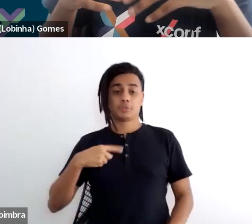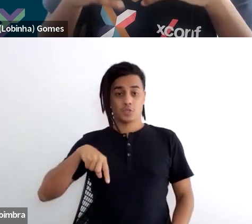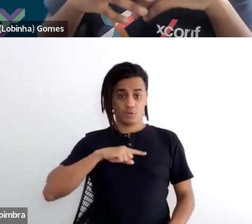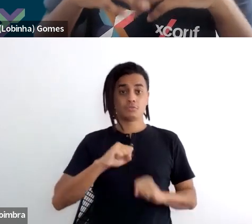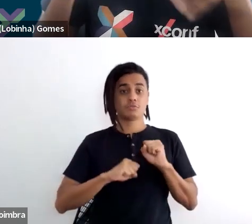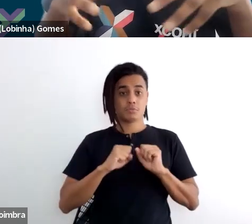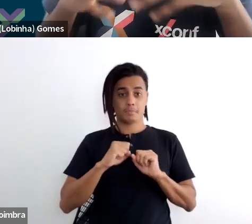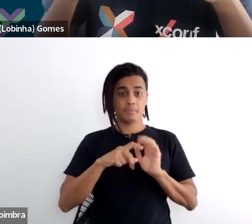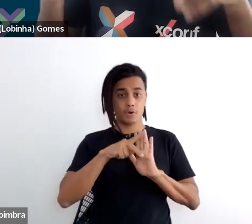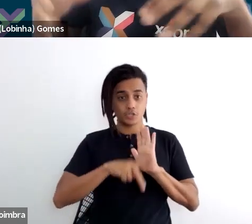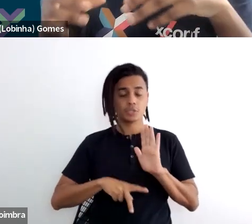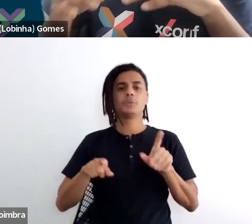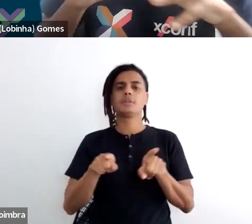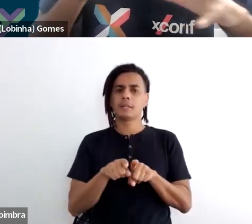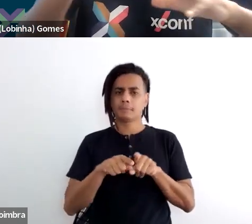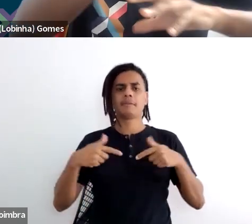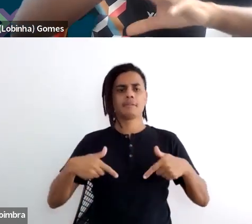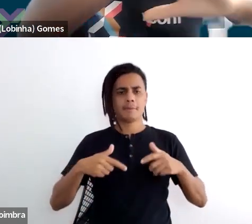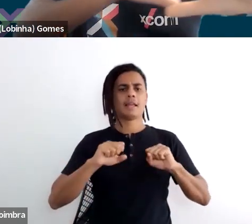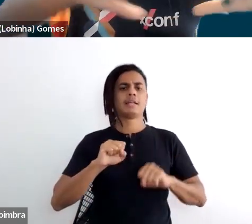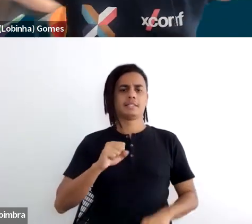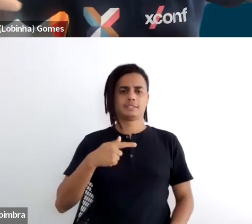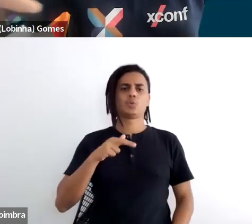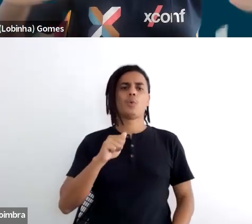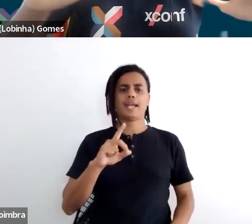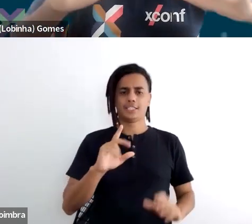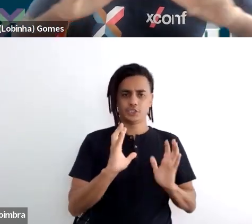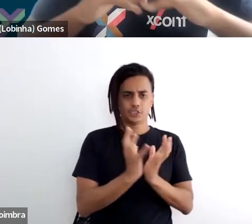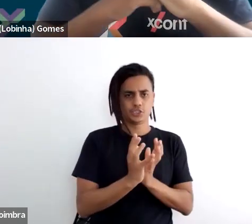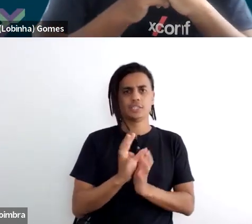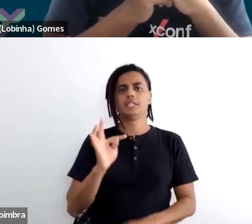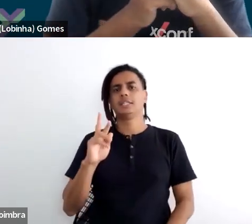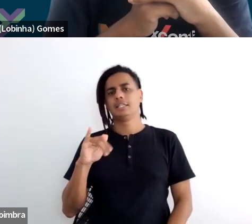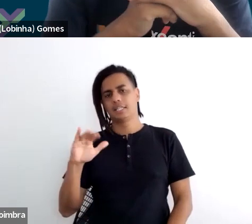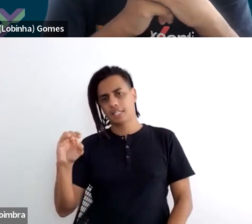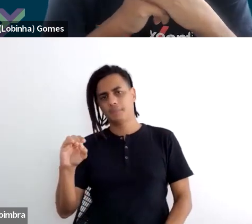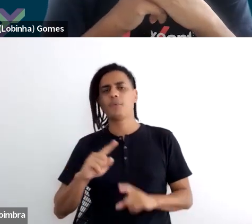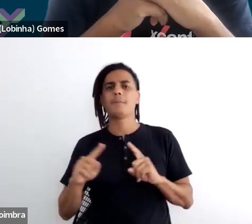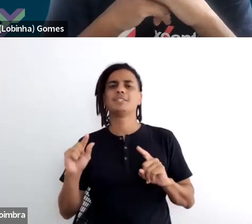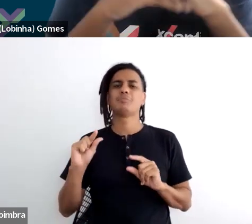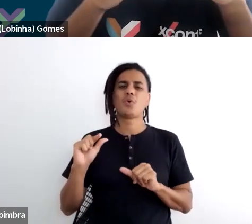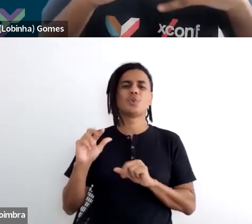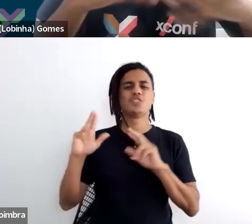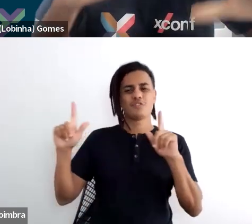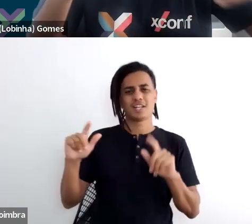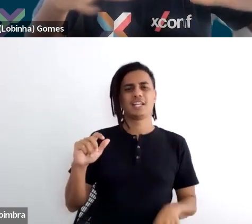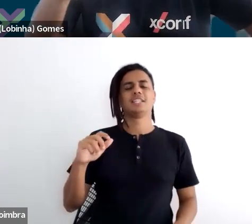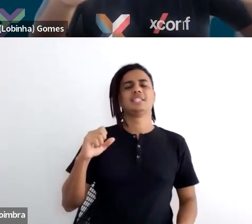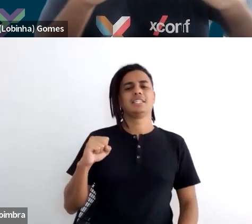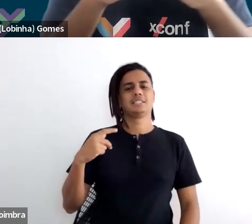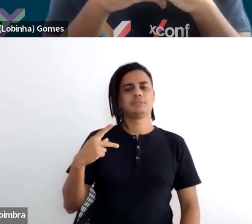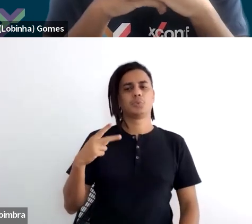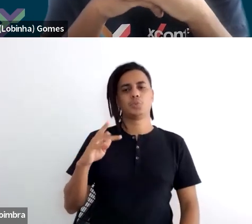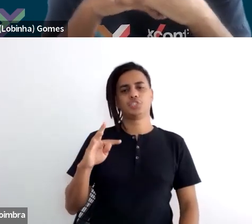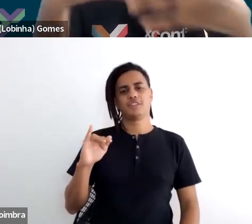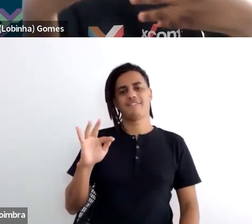com squad, tribo, mas a gente trabalha um tanto diferente do Spotify na maneira de executar. E é legal de trabalhar